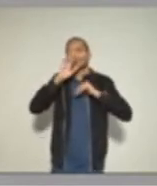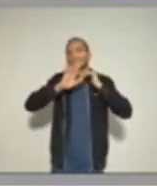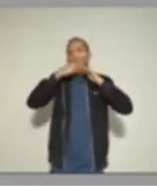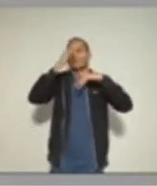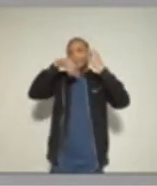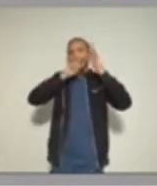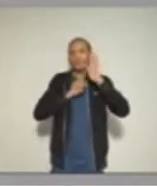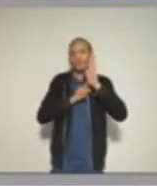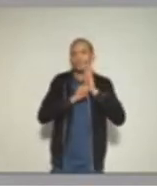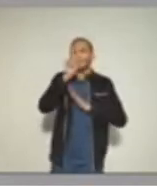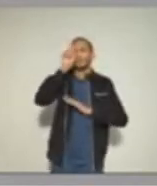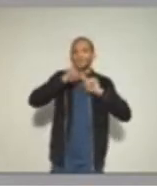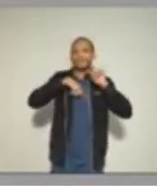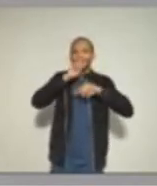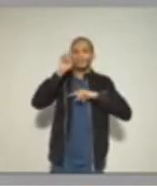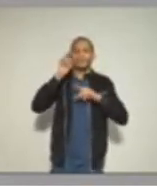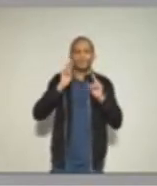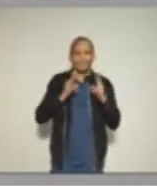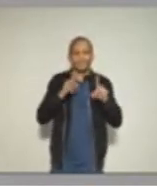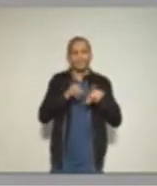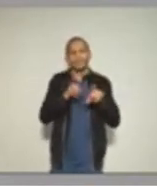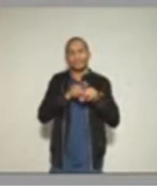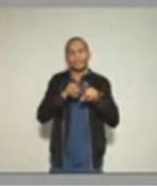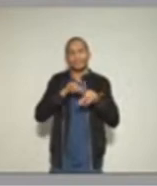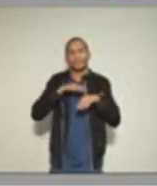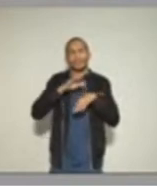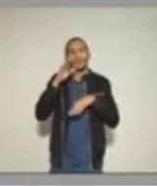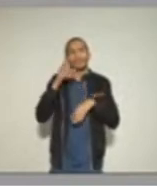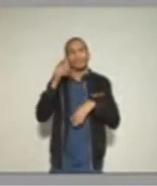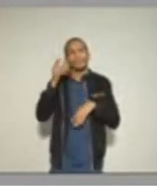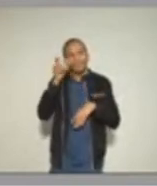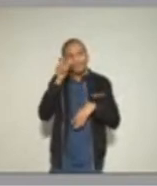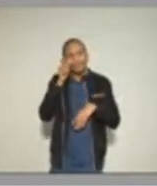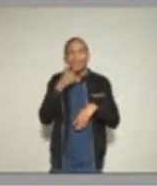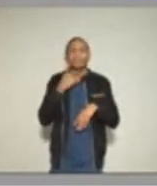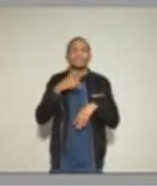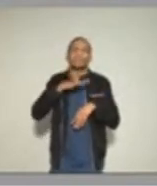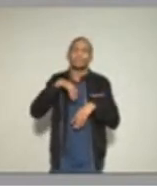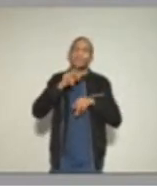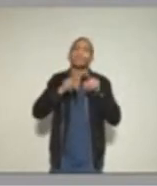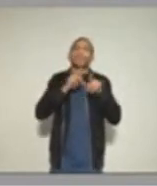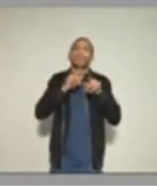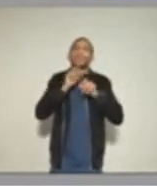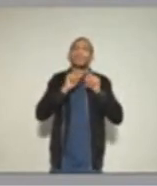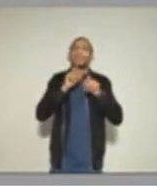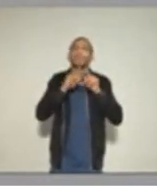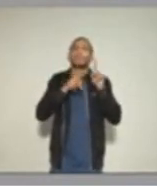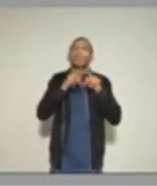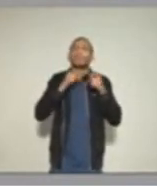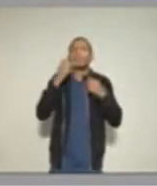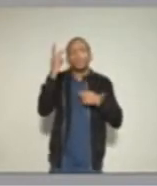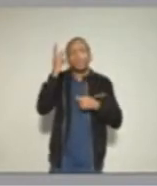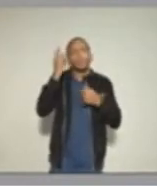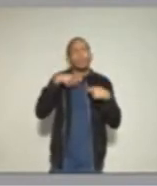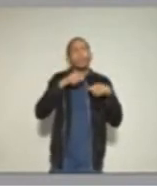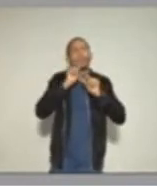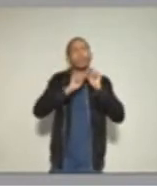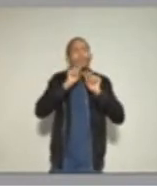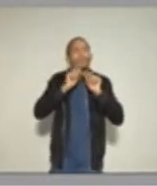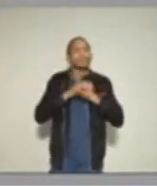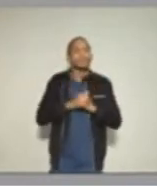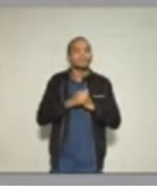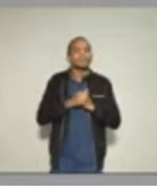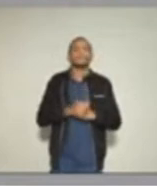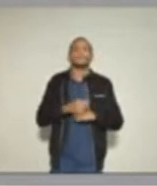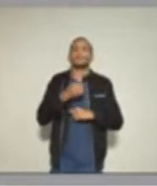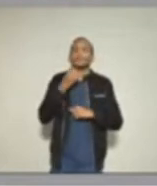avance, visando sempre o maior interesse, que é o interesse da população. O que a população de São Paulo precisa? De uma